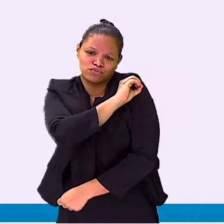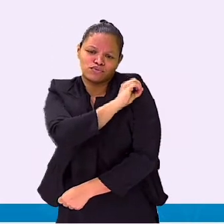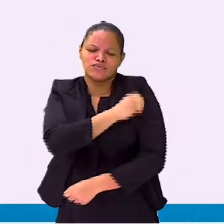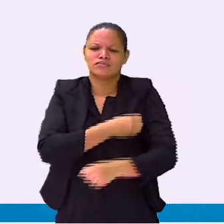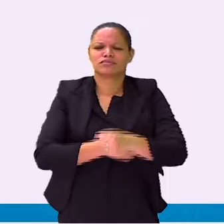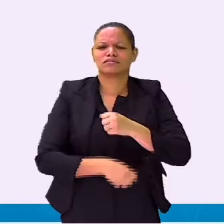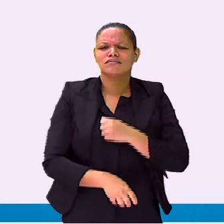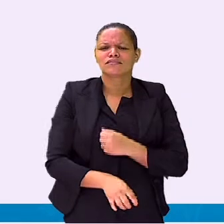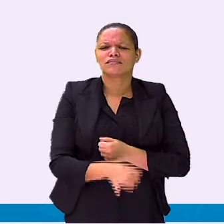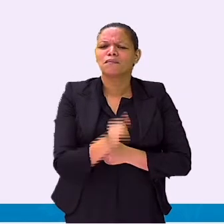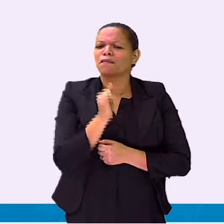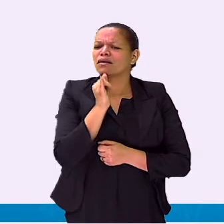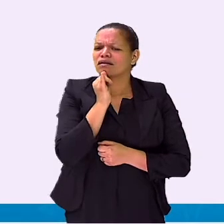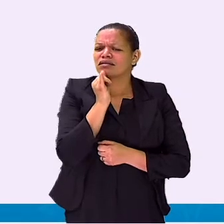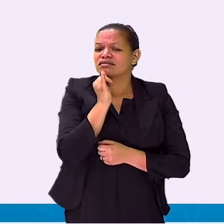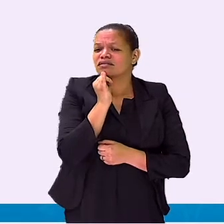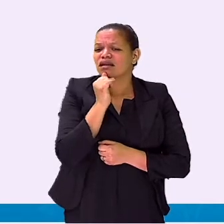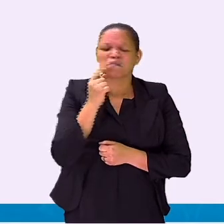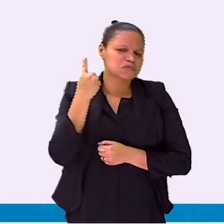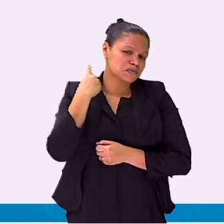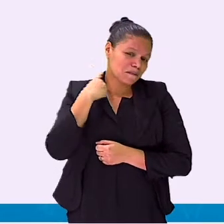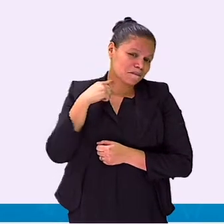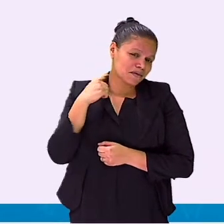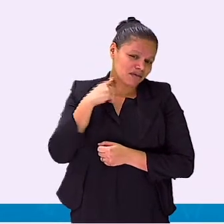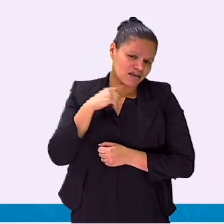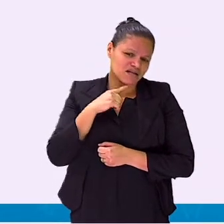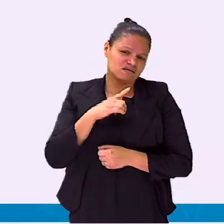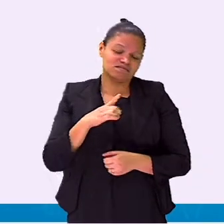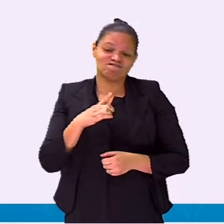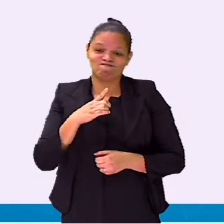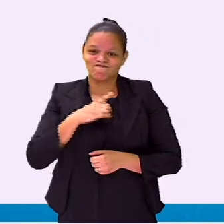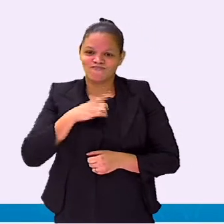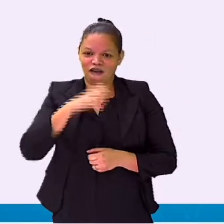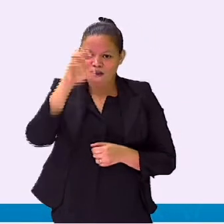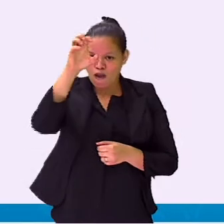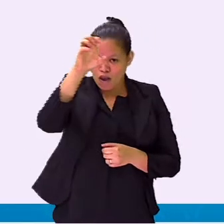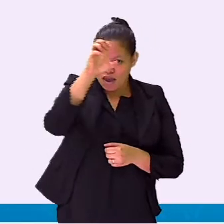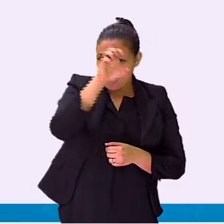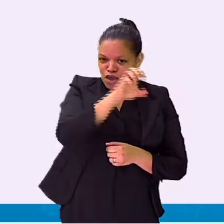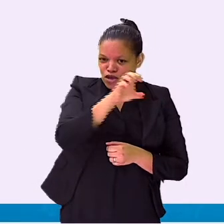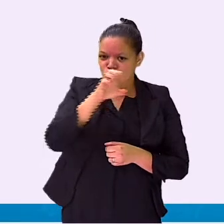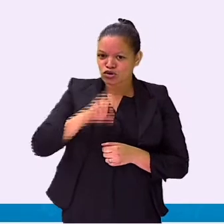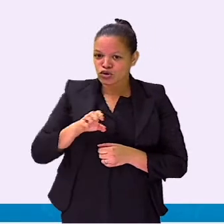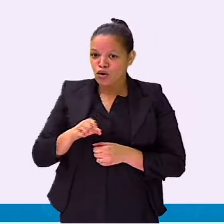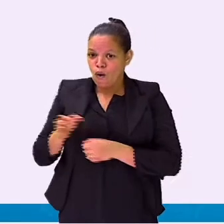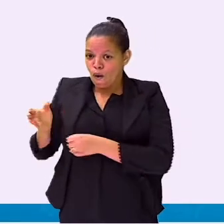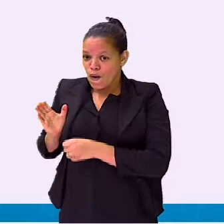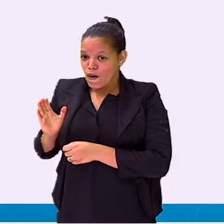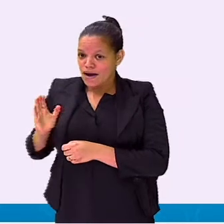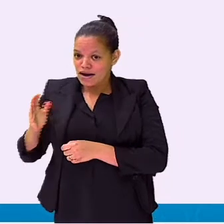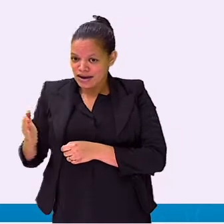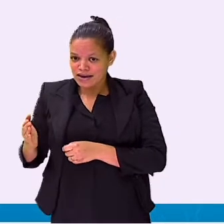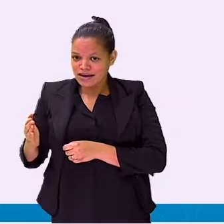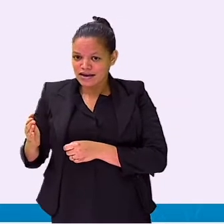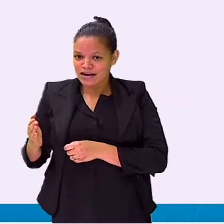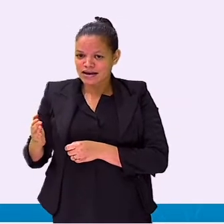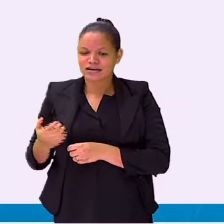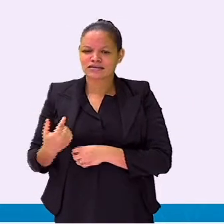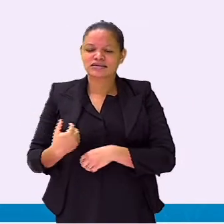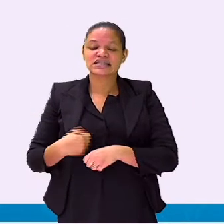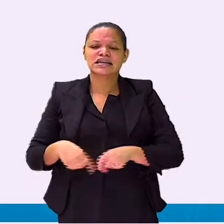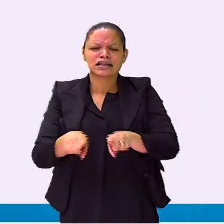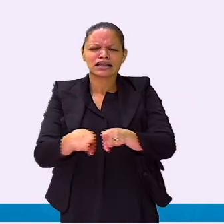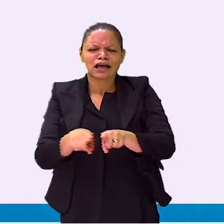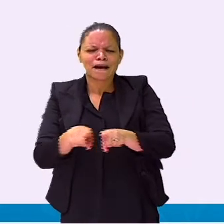Minas tem regiões mais ricas, como o Triângulo e a região metropolitana de Belo